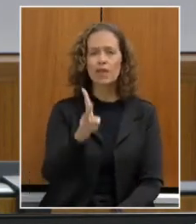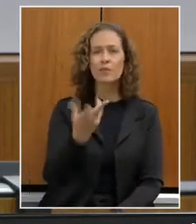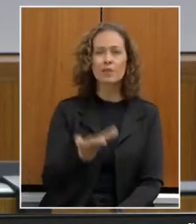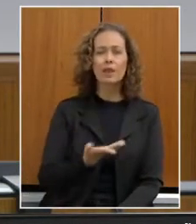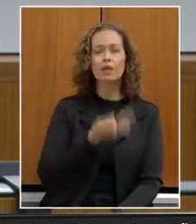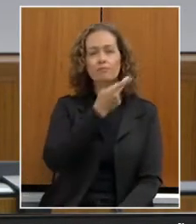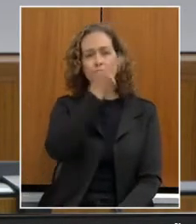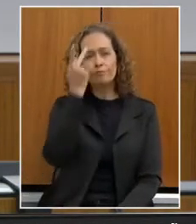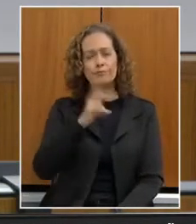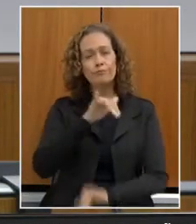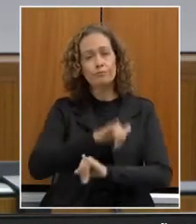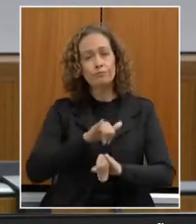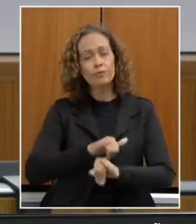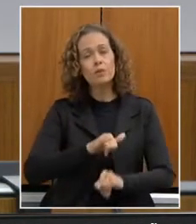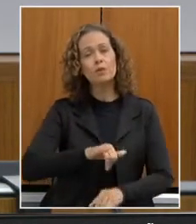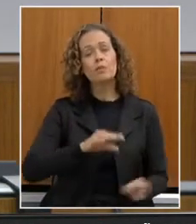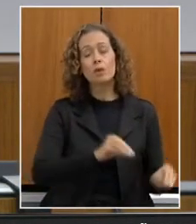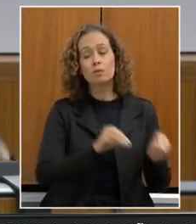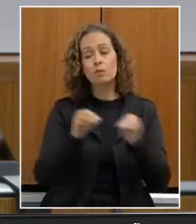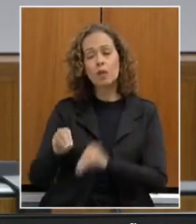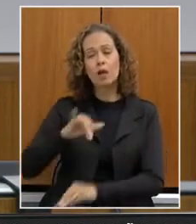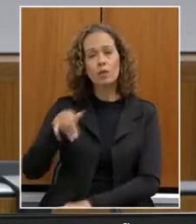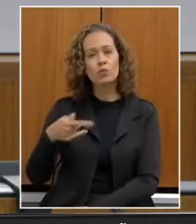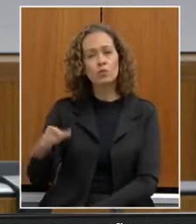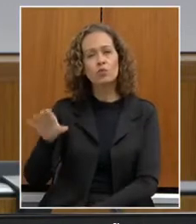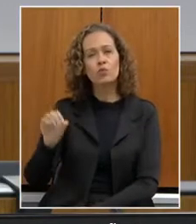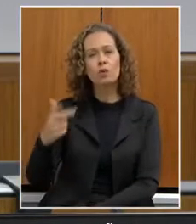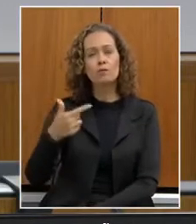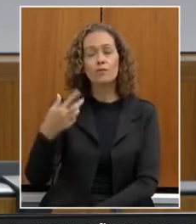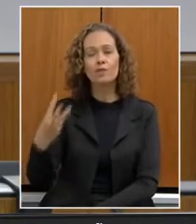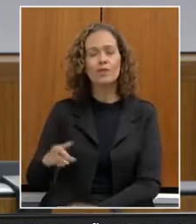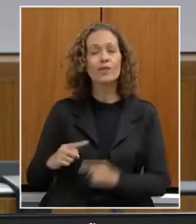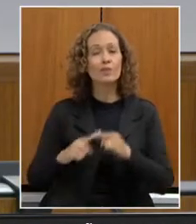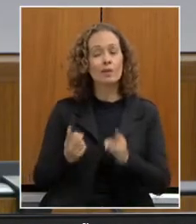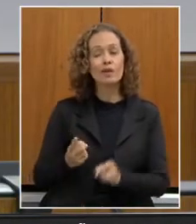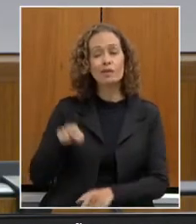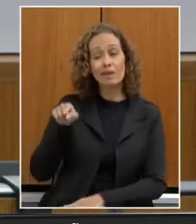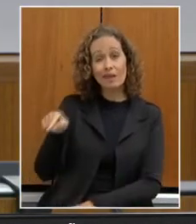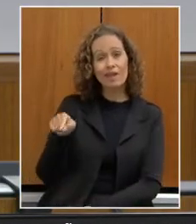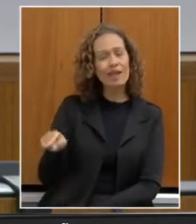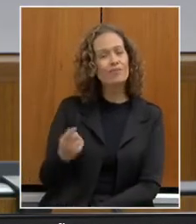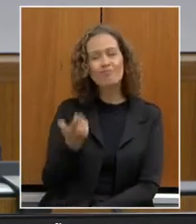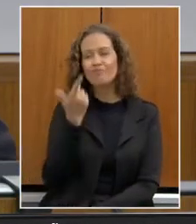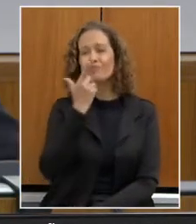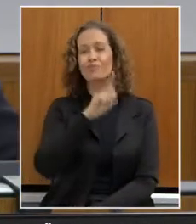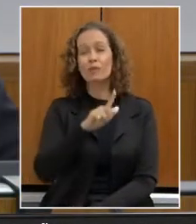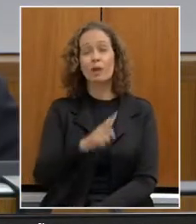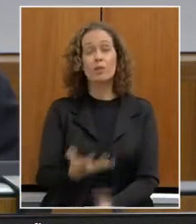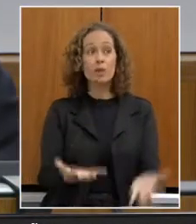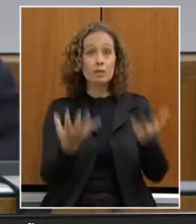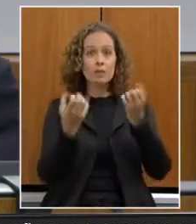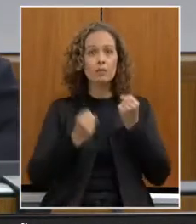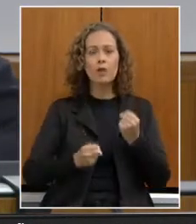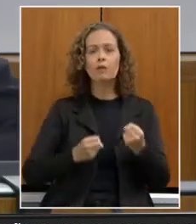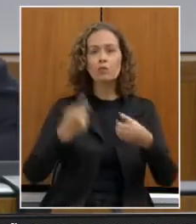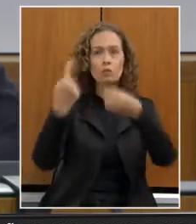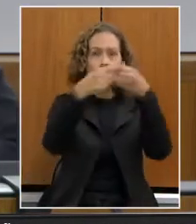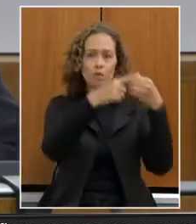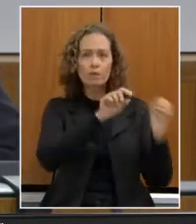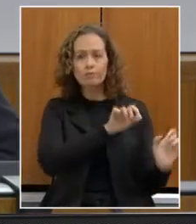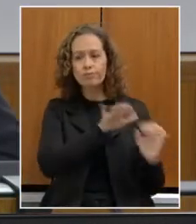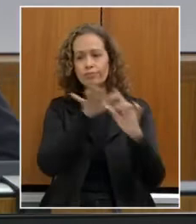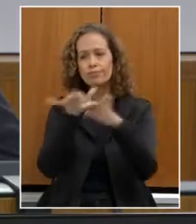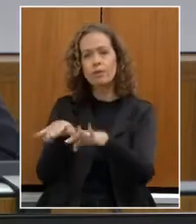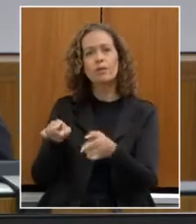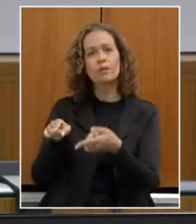para o João 23 mas o João 23 hoje não tem uma capacidade de absorver todo o estado e temos que regionalizar o cuidado do grande queimado e essa